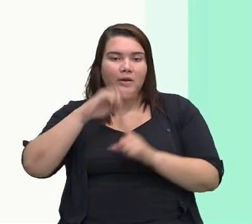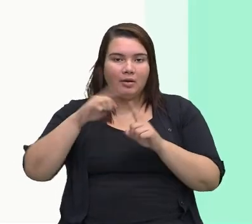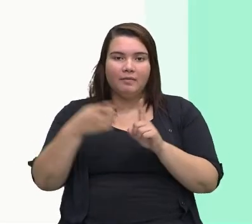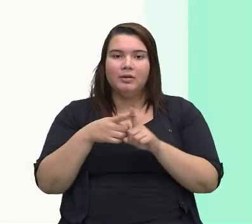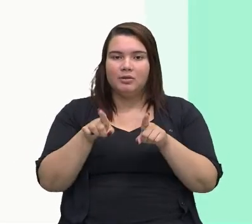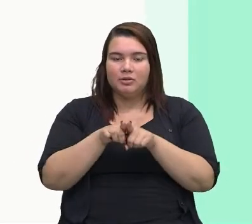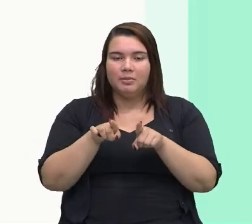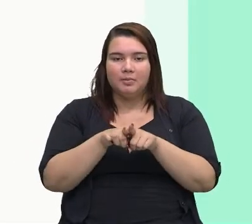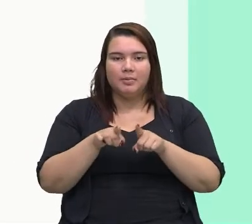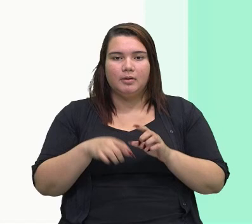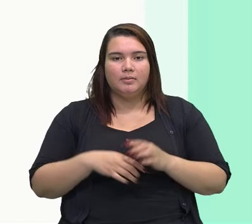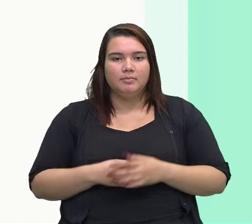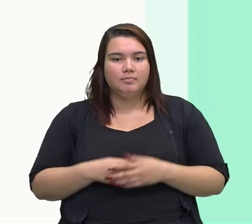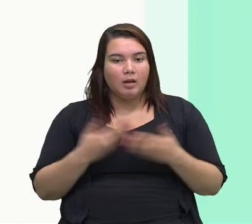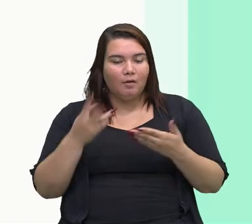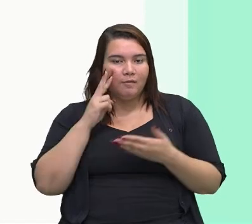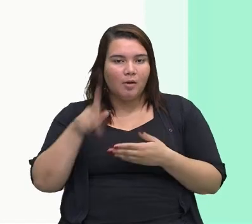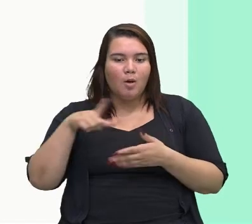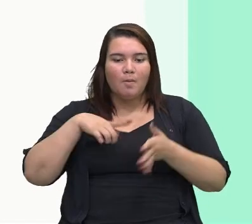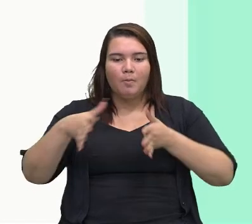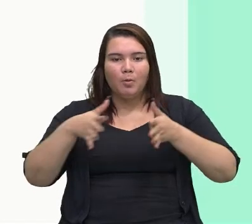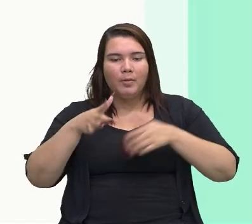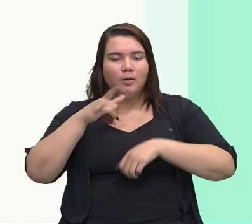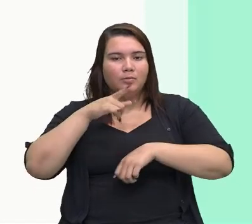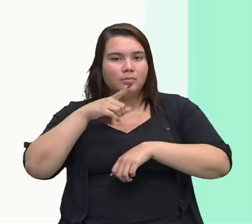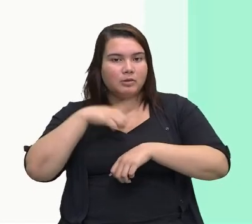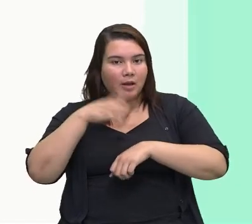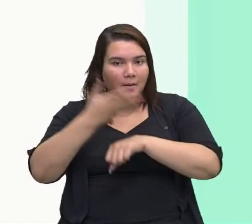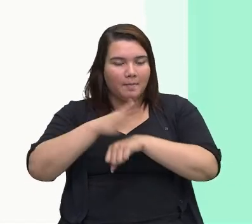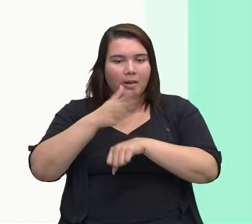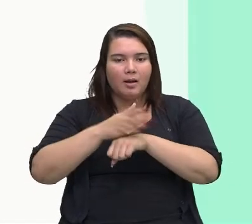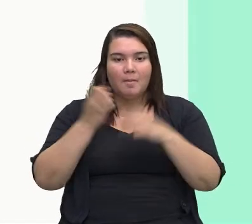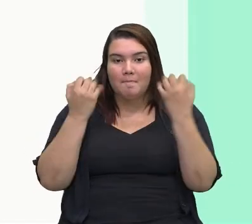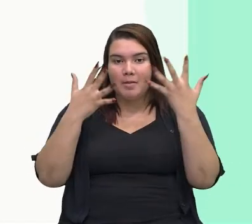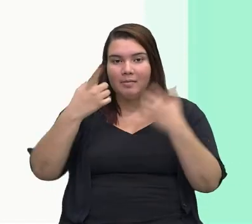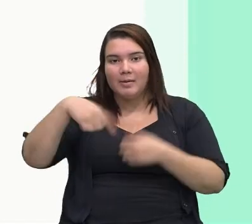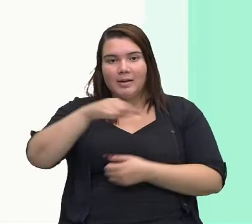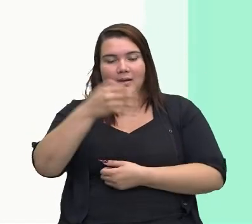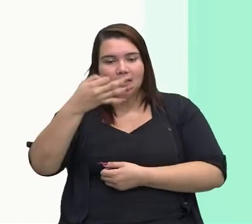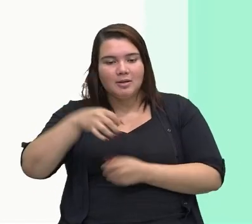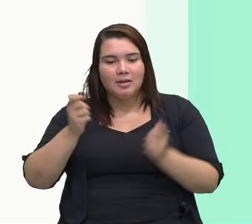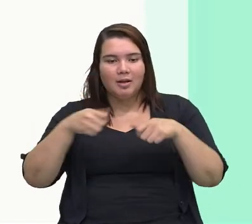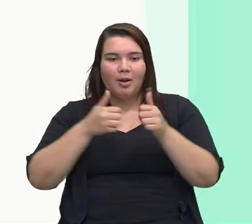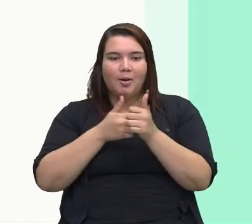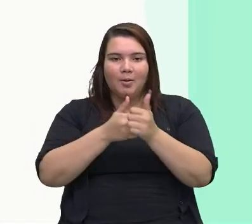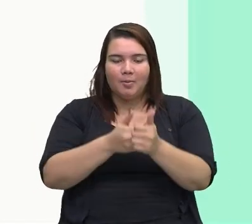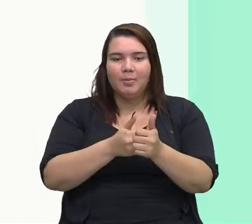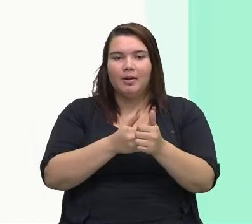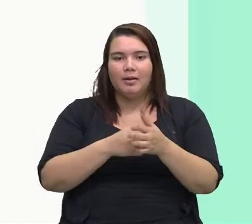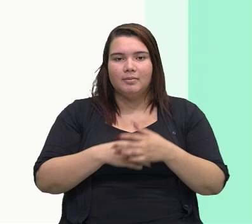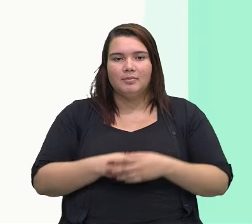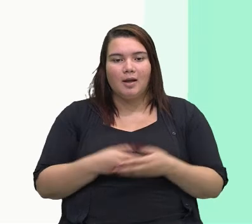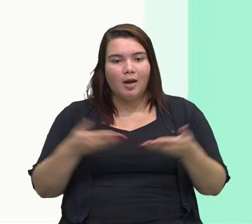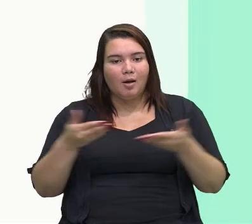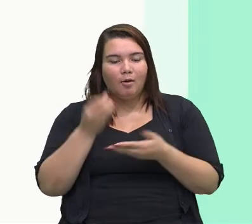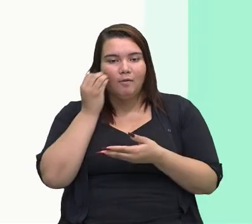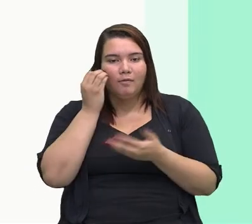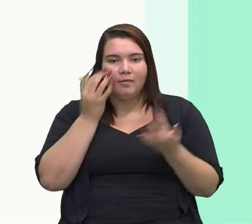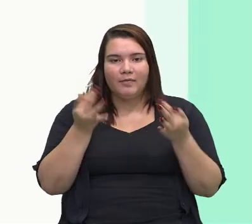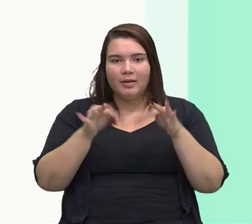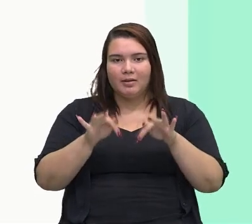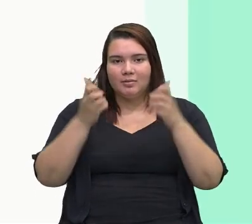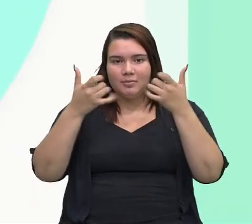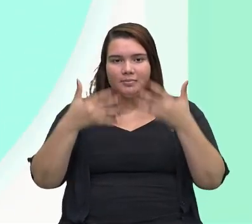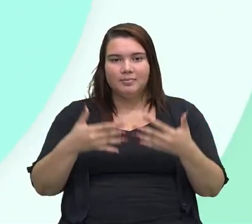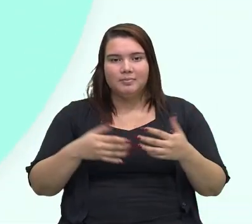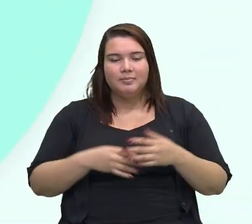gravidez. Então esse aí foi o nosso aplicando. Parabéns aí a quem acertou e pôde acompanhar aí a nossa questão. Agora nós vamos para as nossas